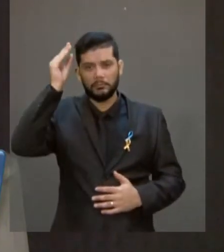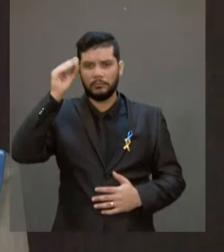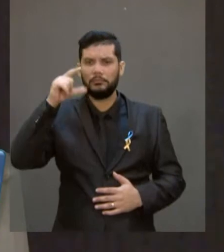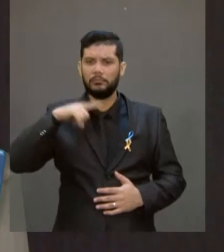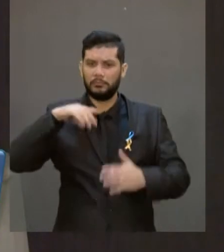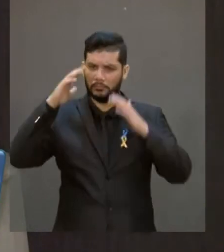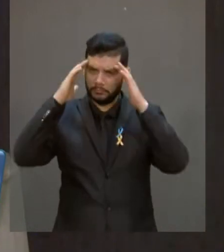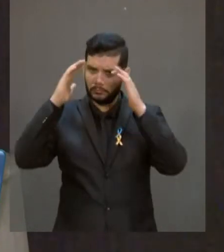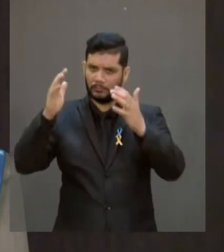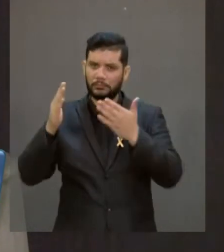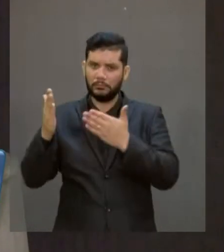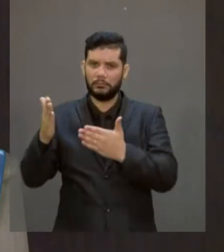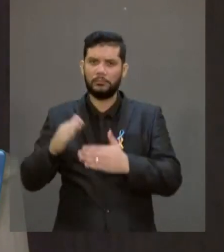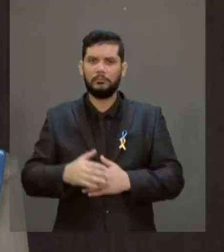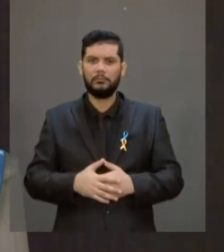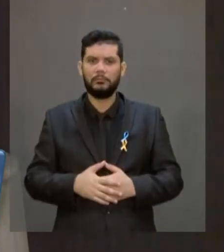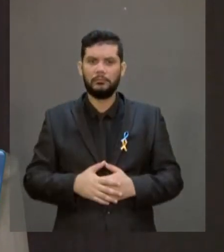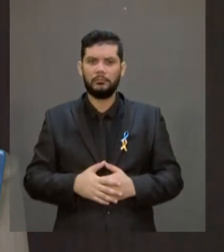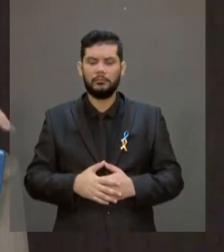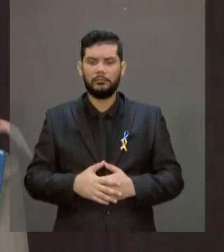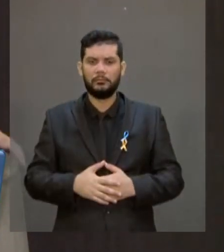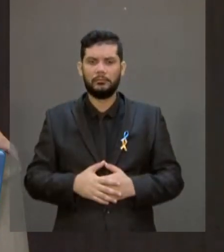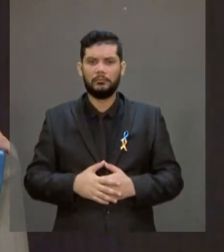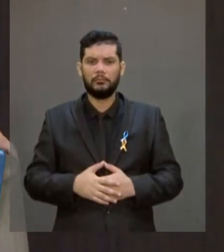respeito que o cargo